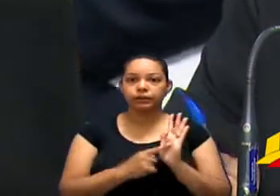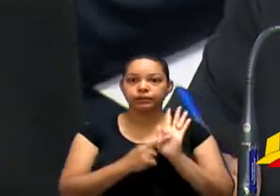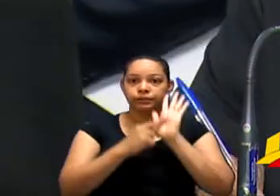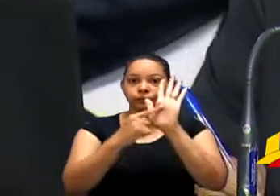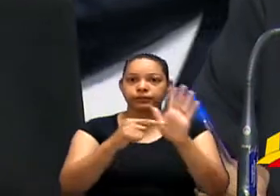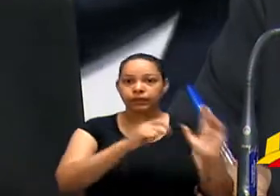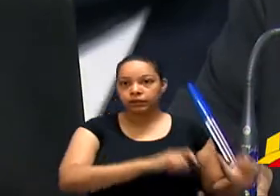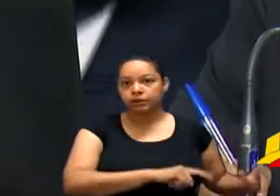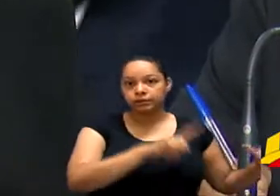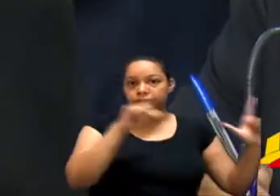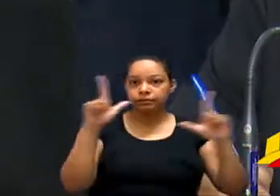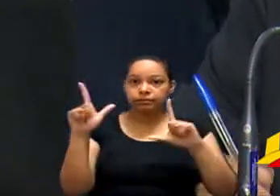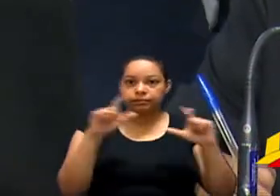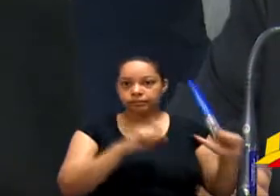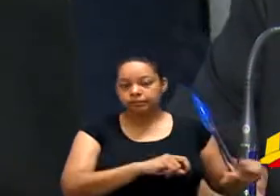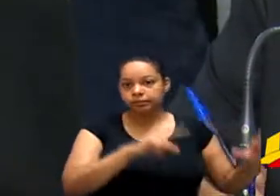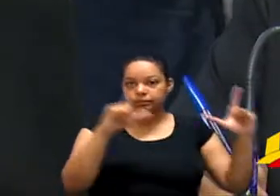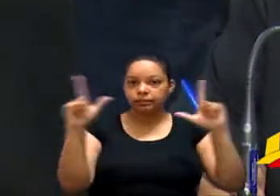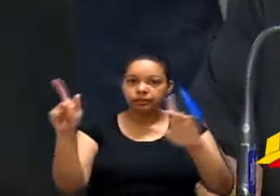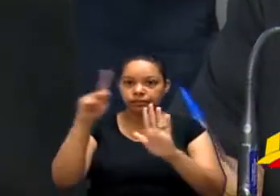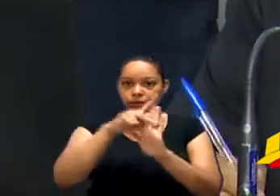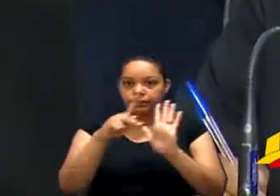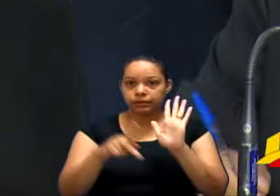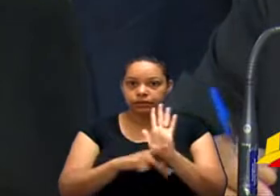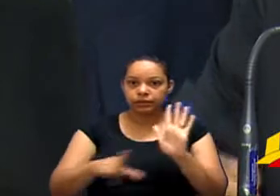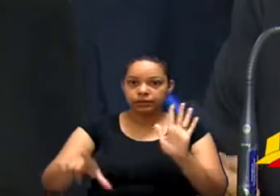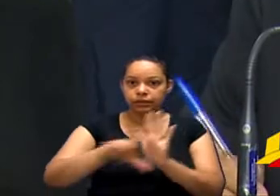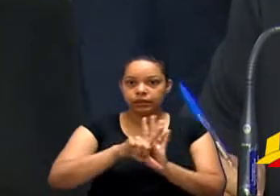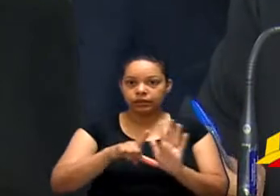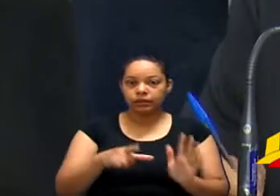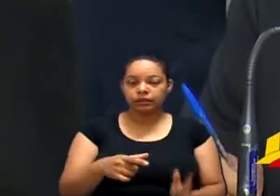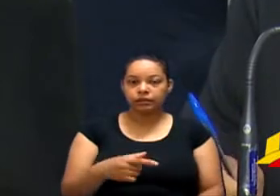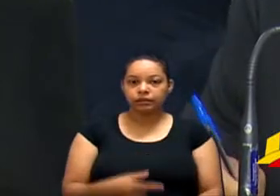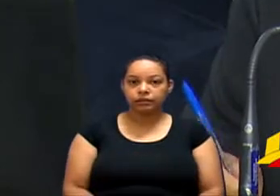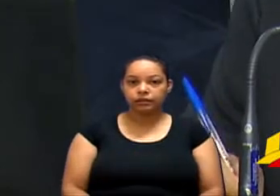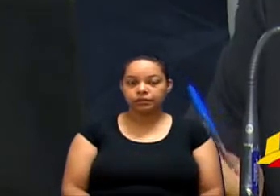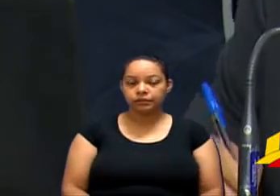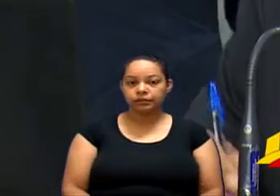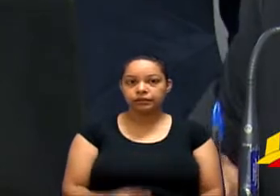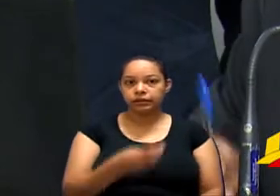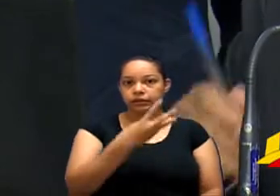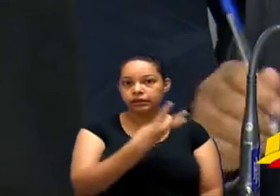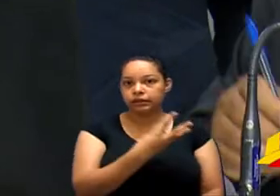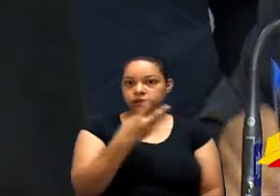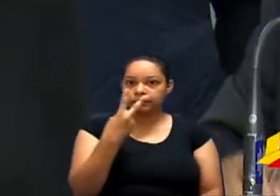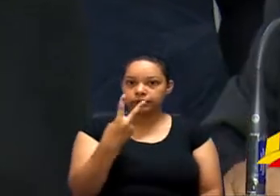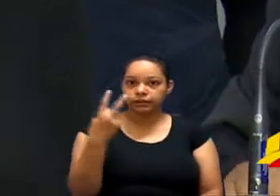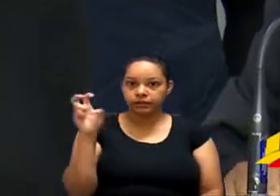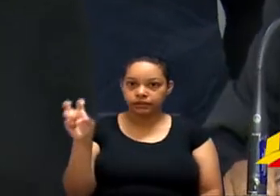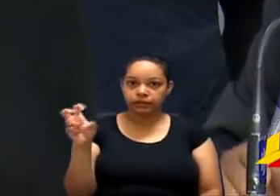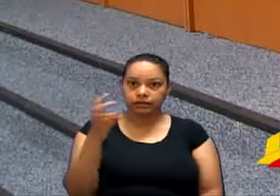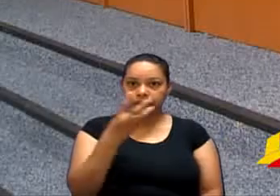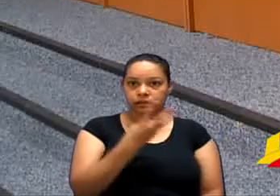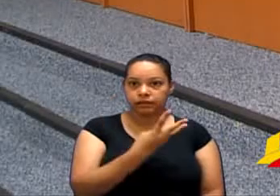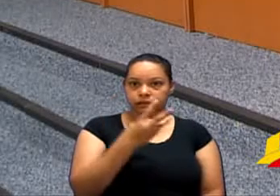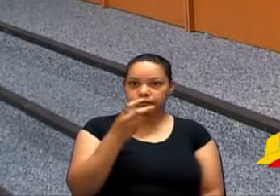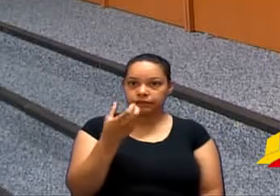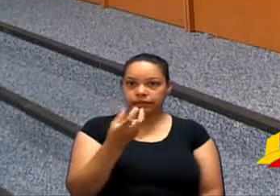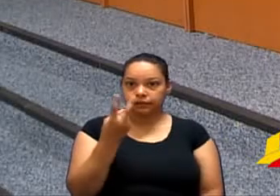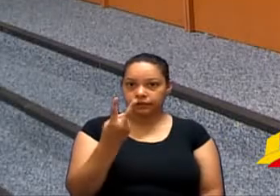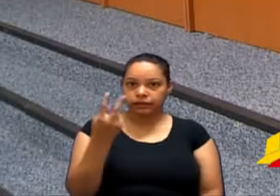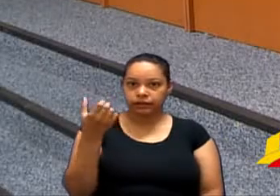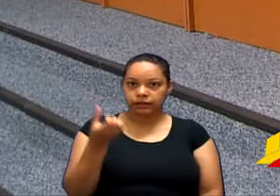o projeto de lei 325/2022 326 327 328 329